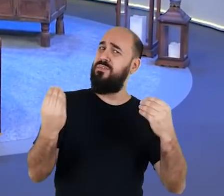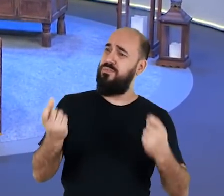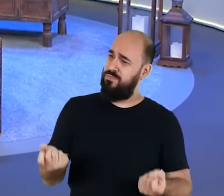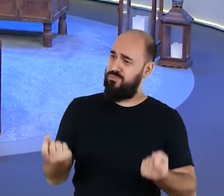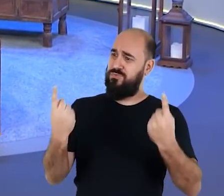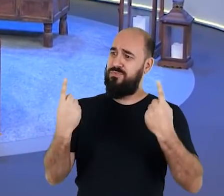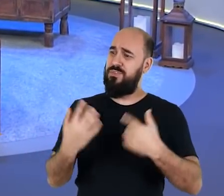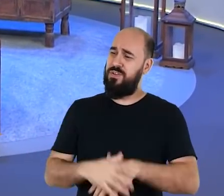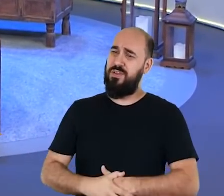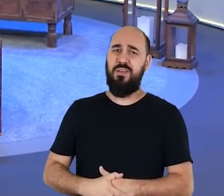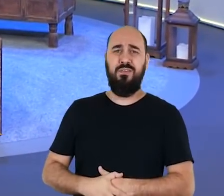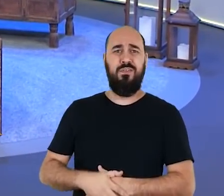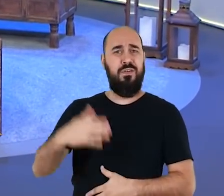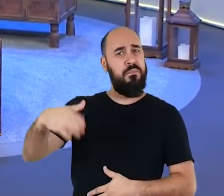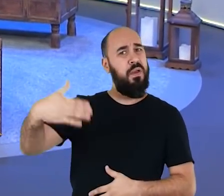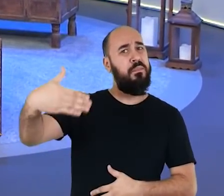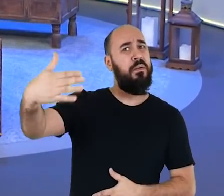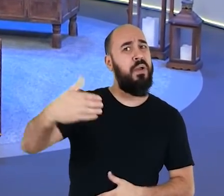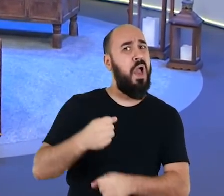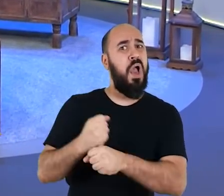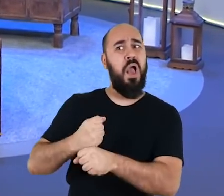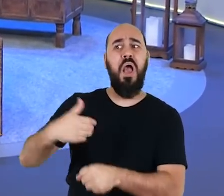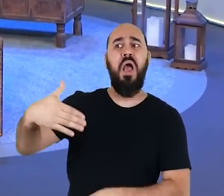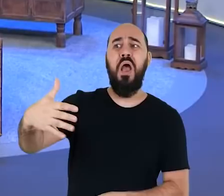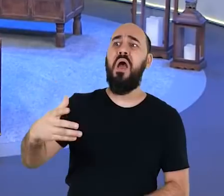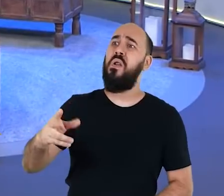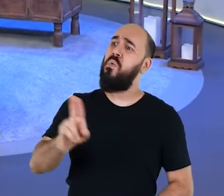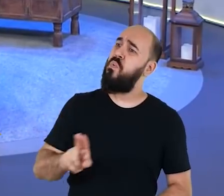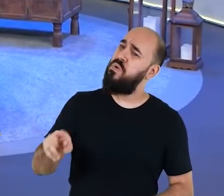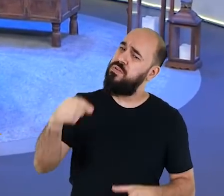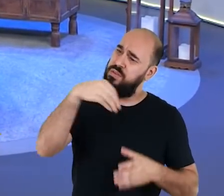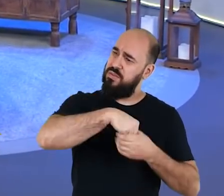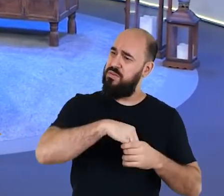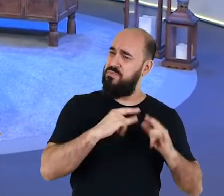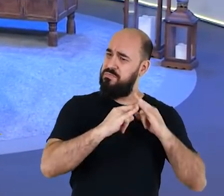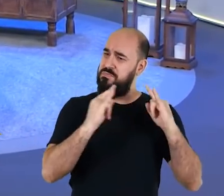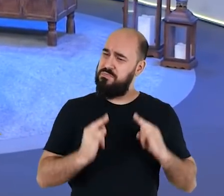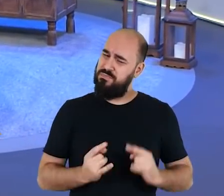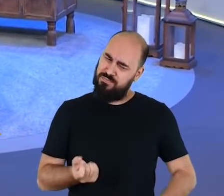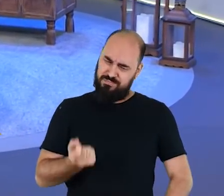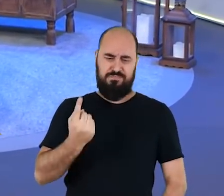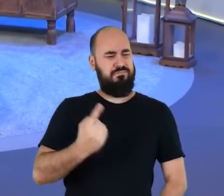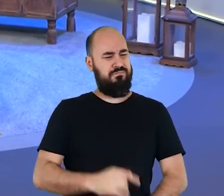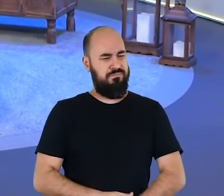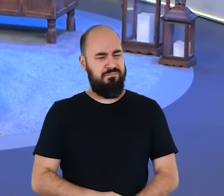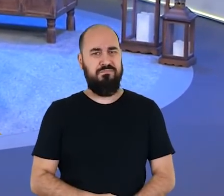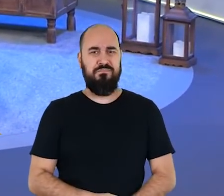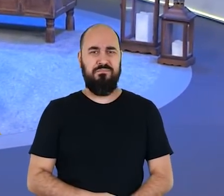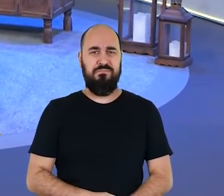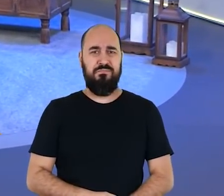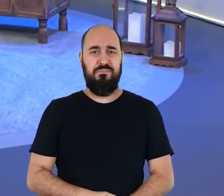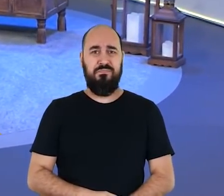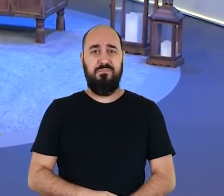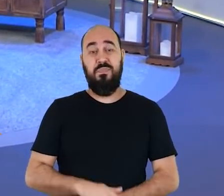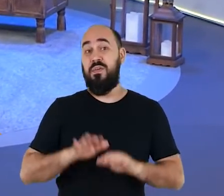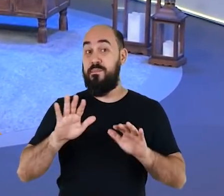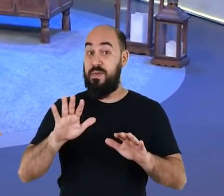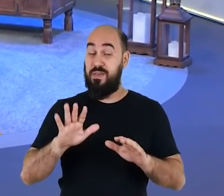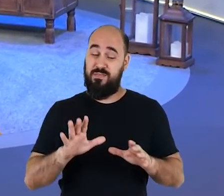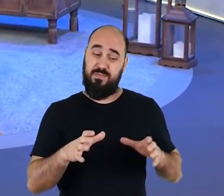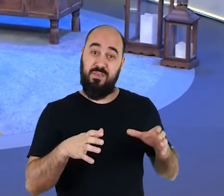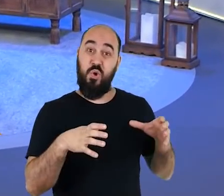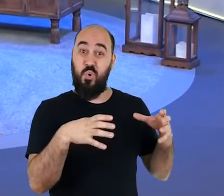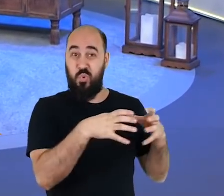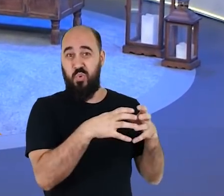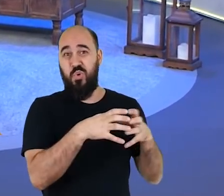muito estranho, que não somente parecia uma tolerância, mas um endosso feito pela cúpula